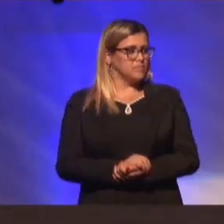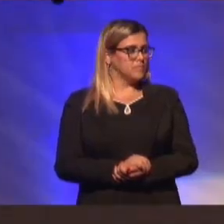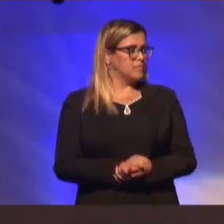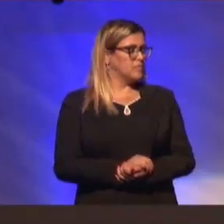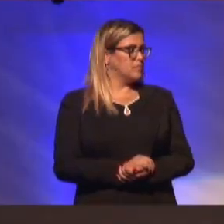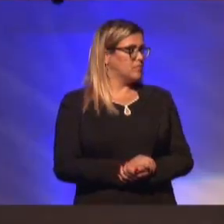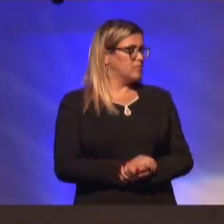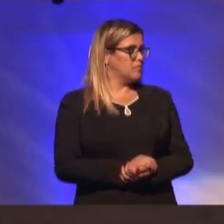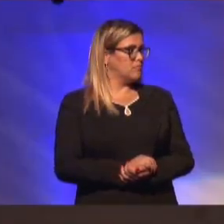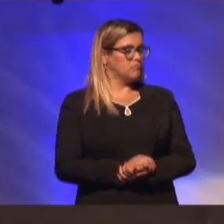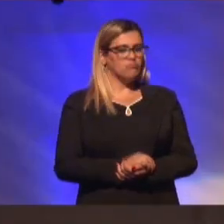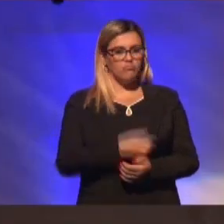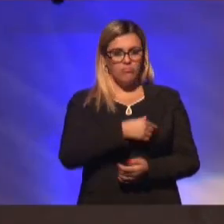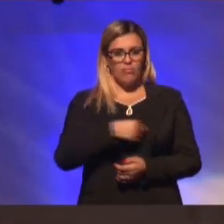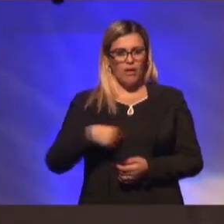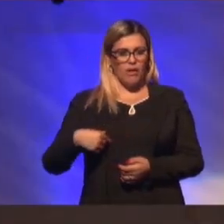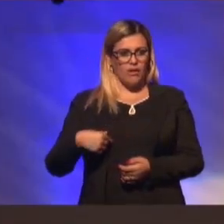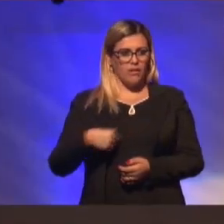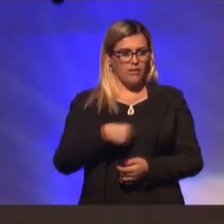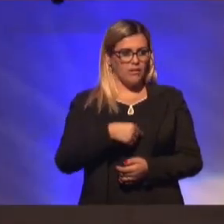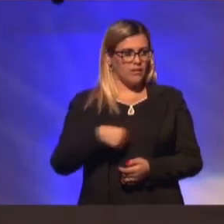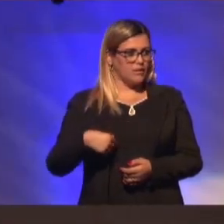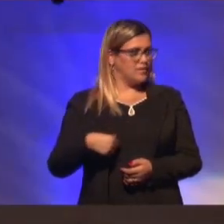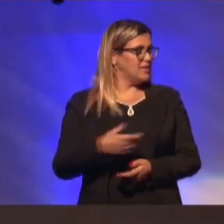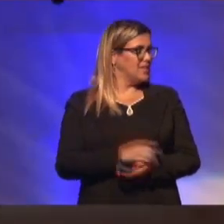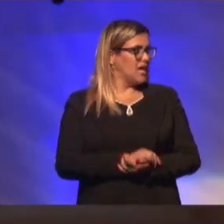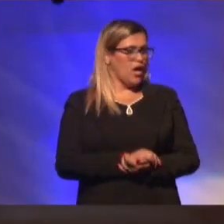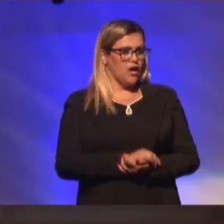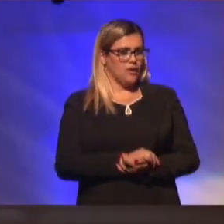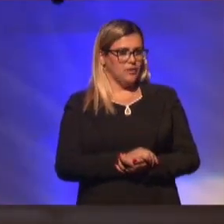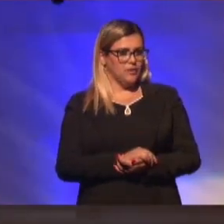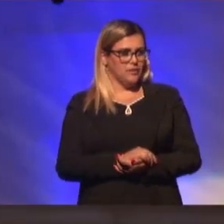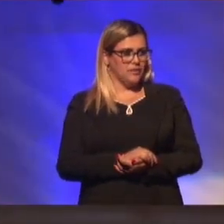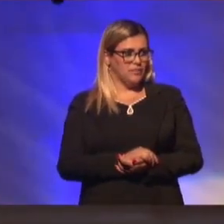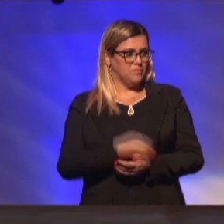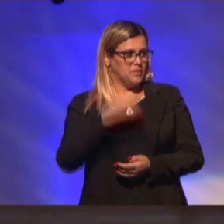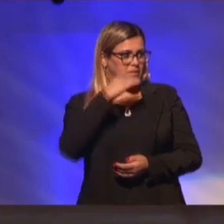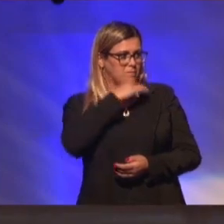Vocês já devem ter percebido que eu tô com uma dor aqui nessa região aqui, aí eu tô fazendo